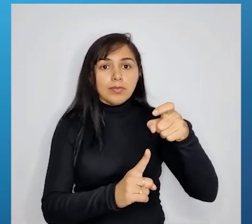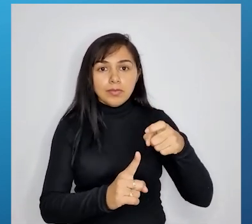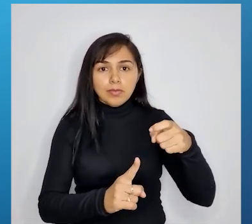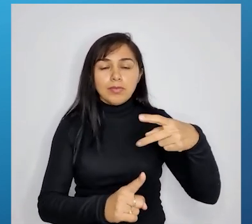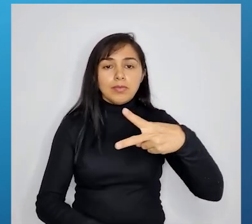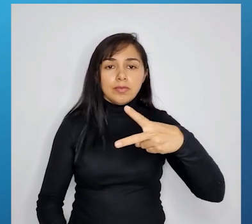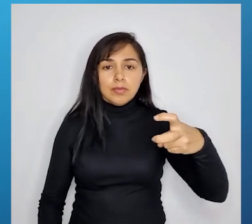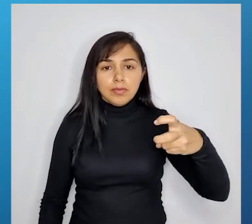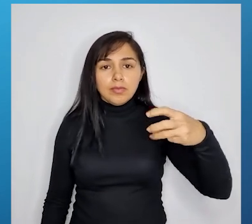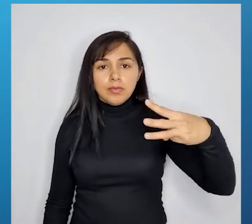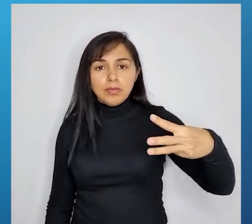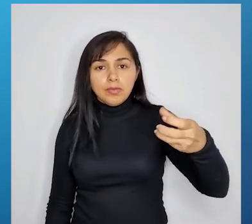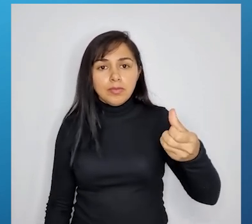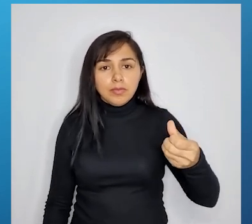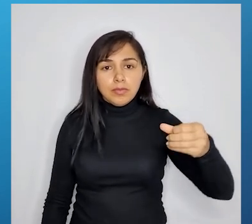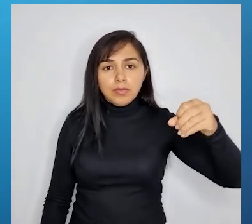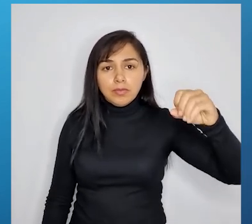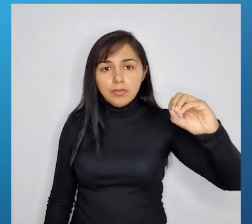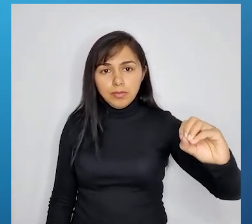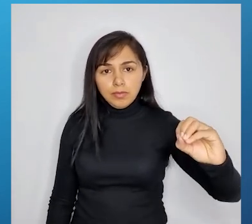Somei todos os ângulos, tem que ser igual a